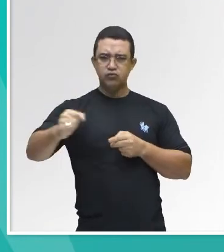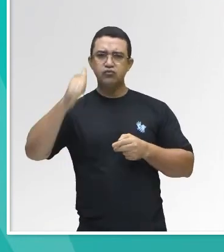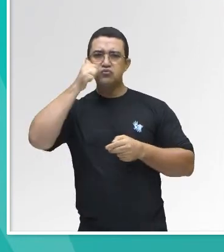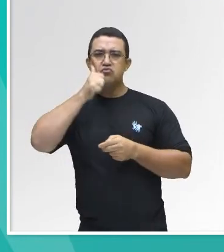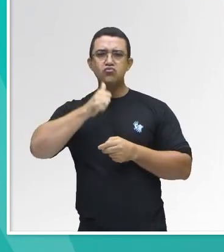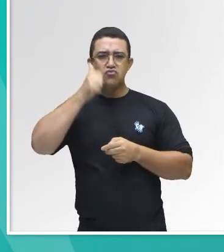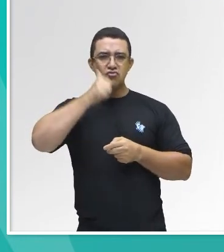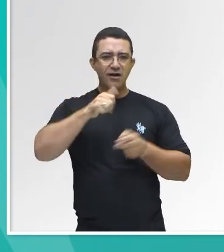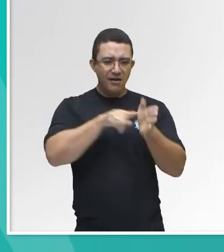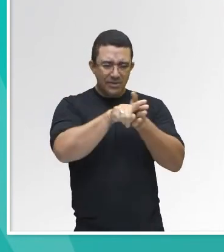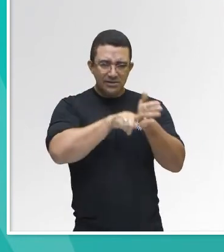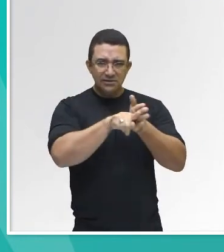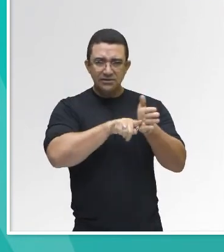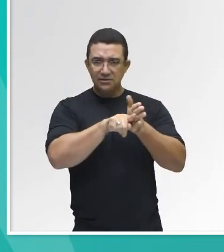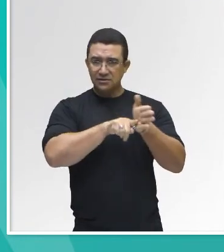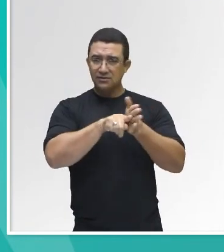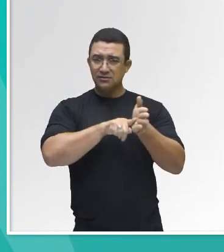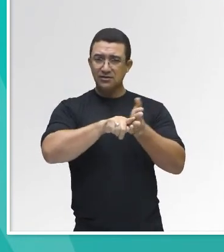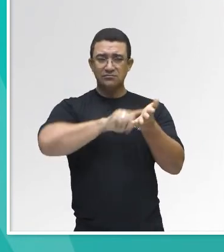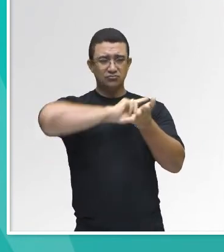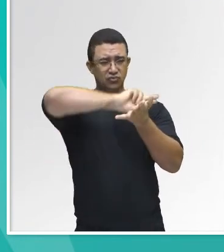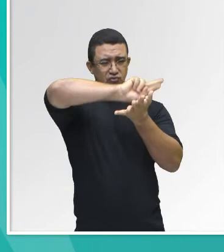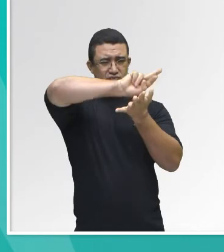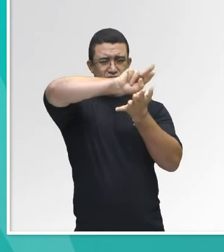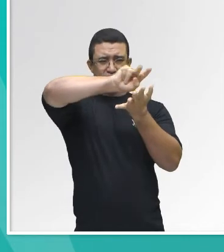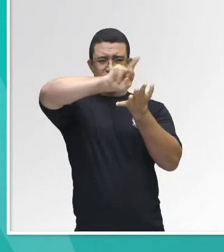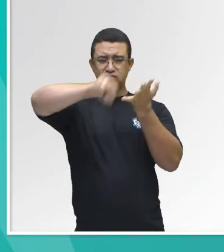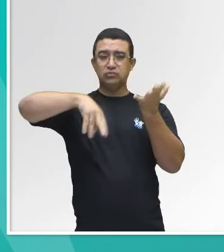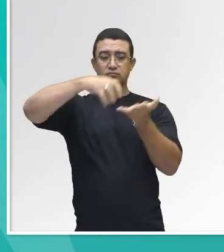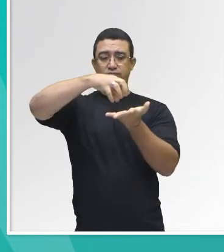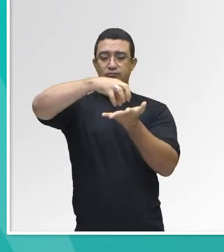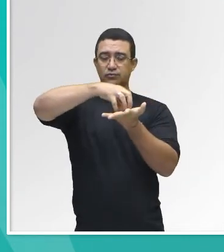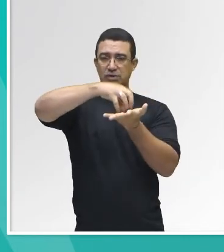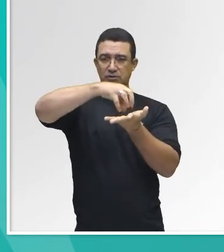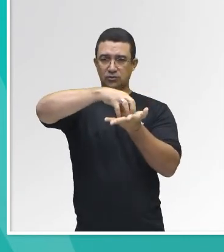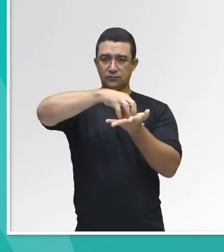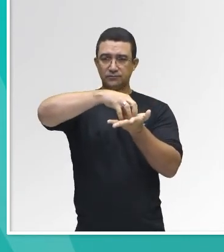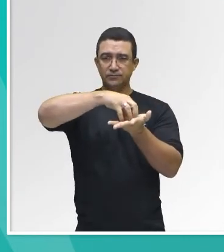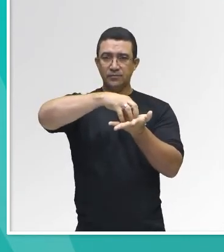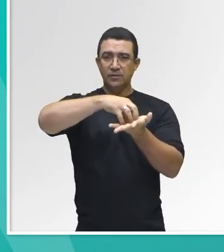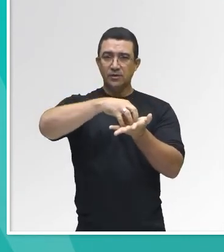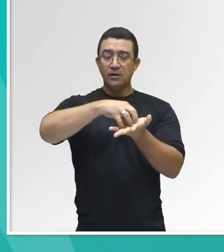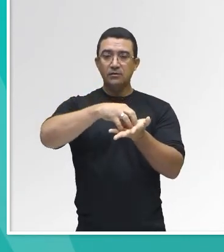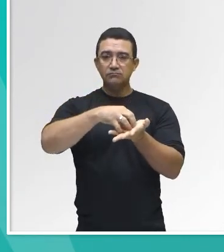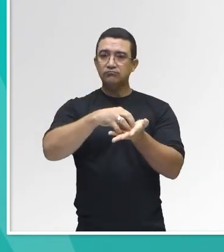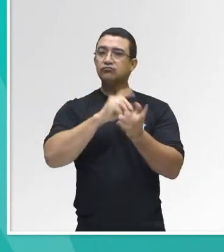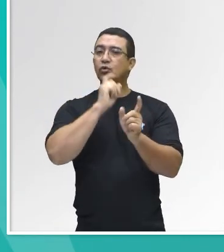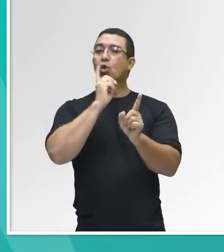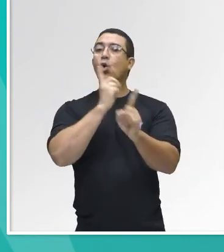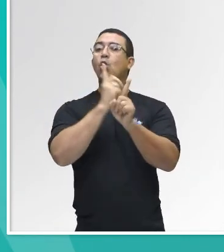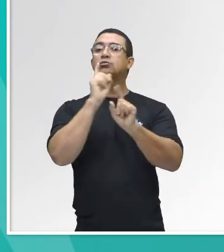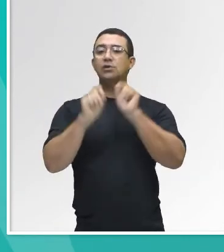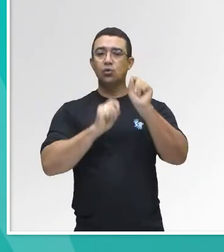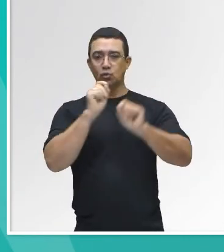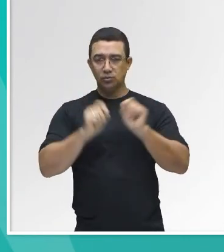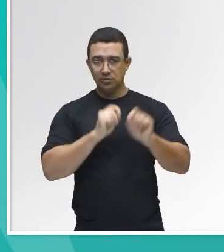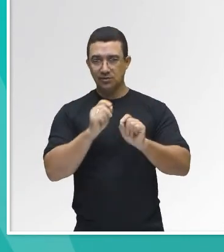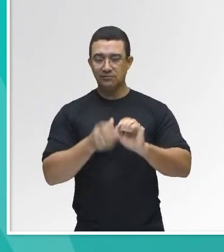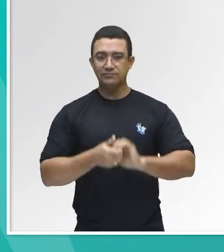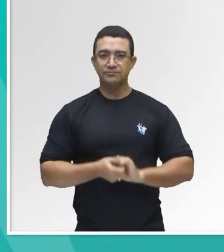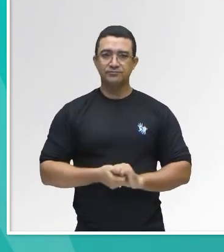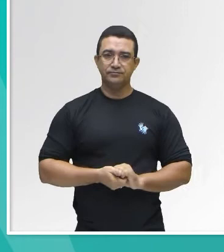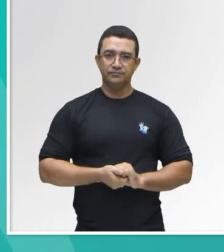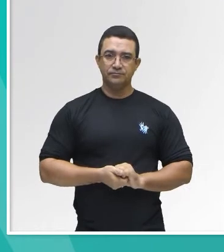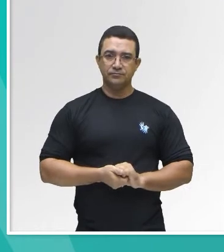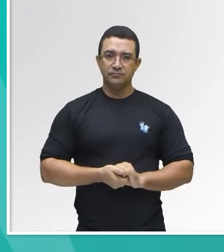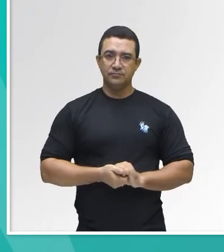nos estudos, né, de diversas organizações, se encontra, aí foi,